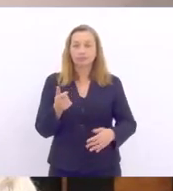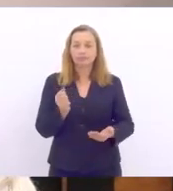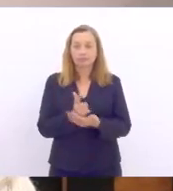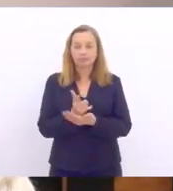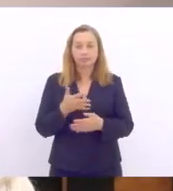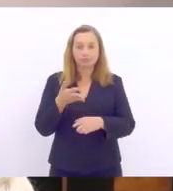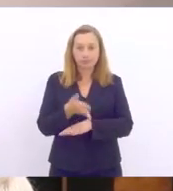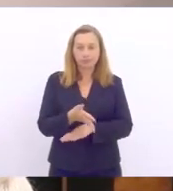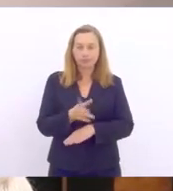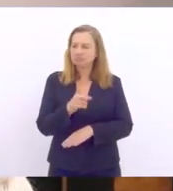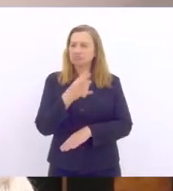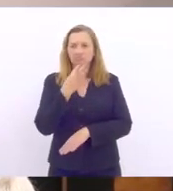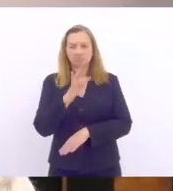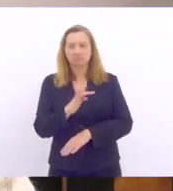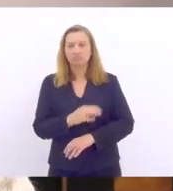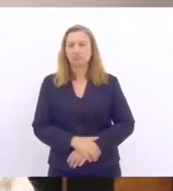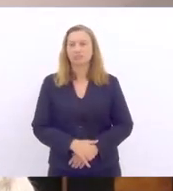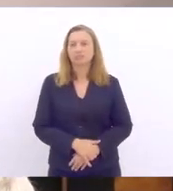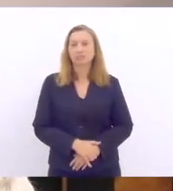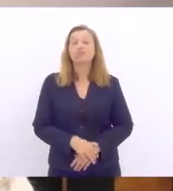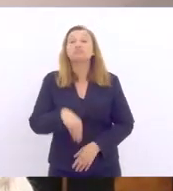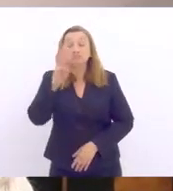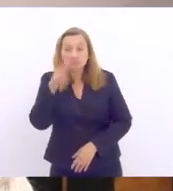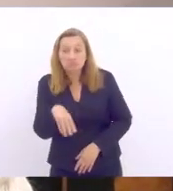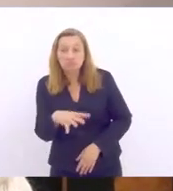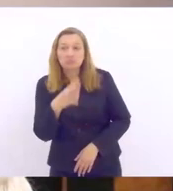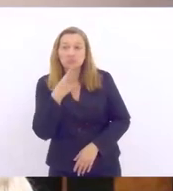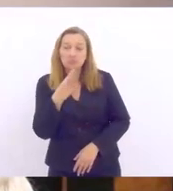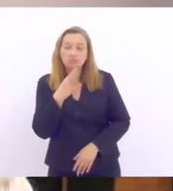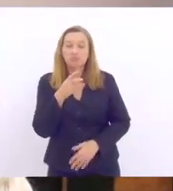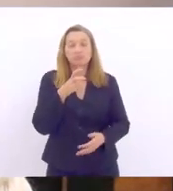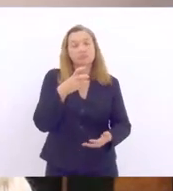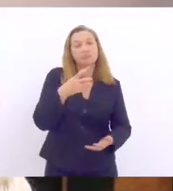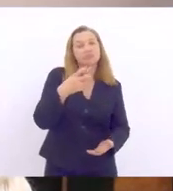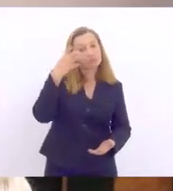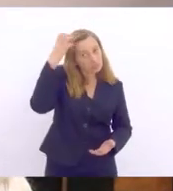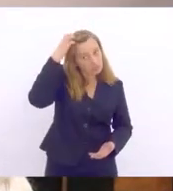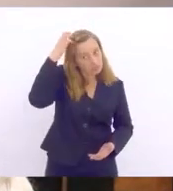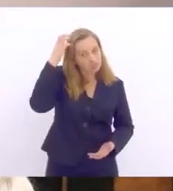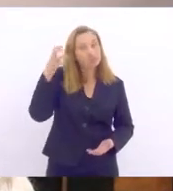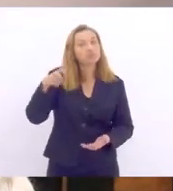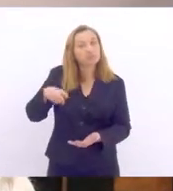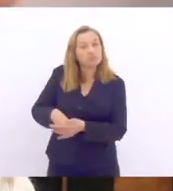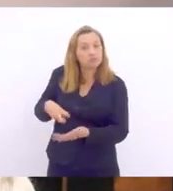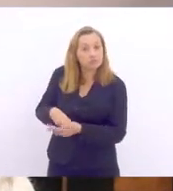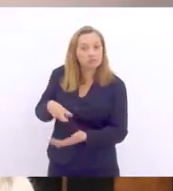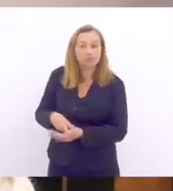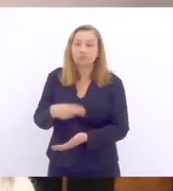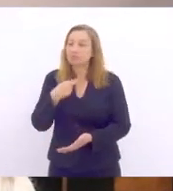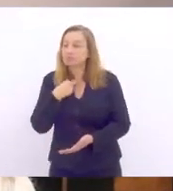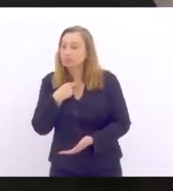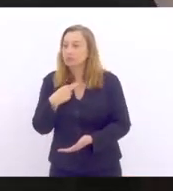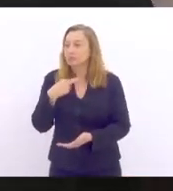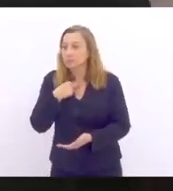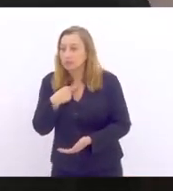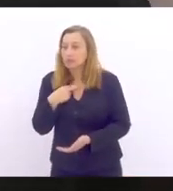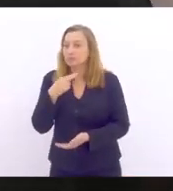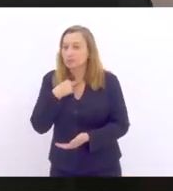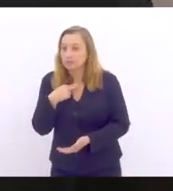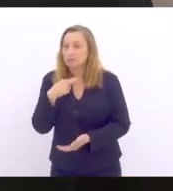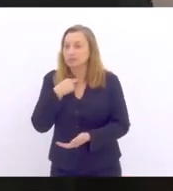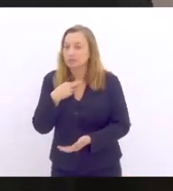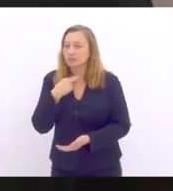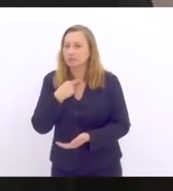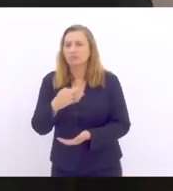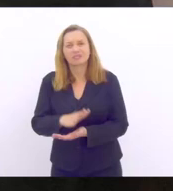Isso não é reconhecido. O que é reconhecido? É a punição. Não, vai punir. Não pode isso. Não pode, não pode